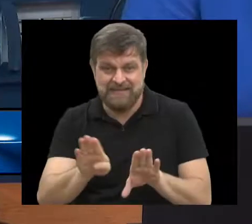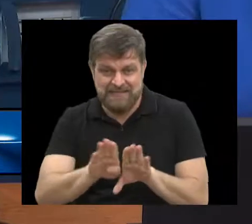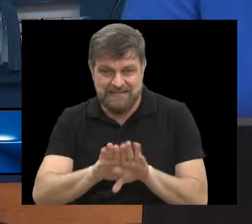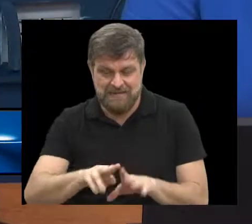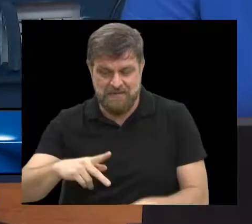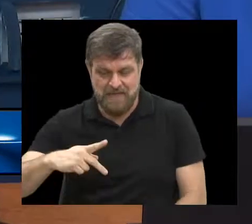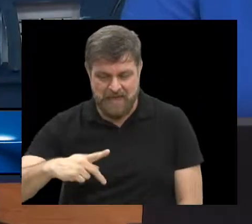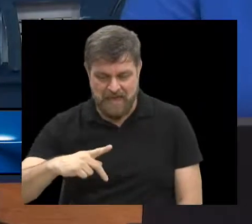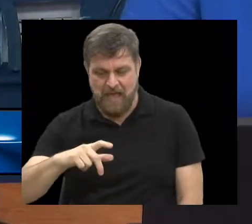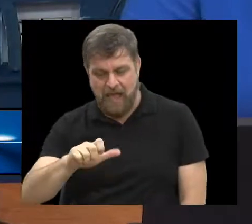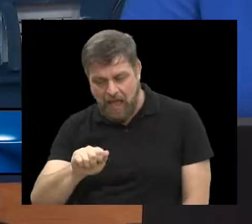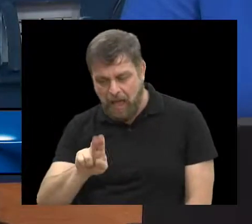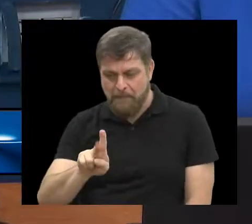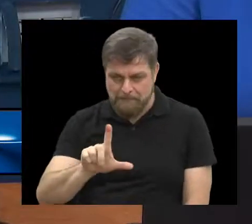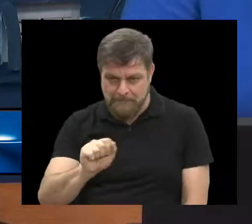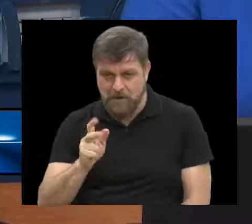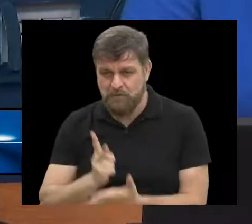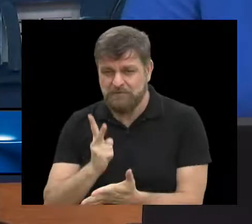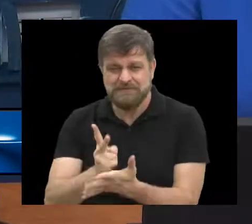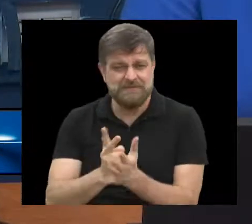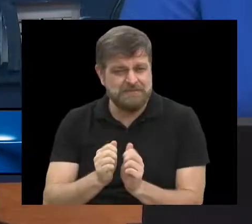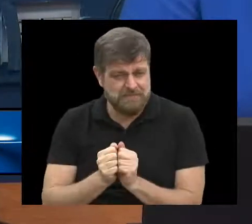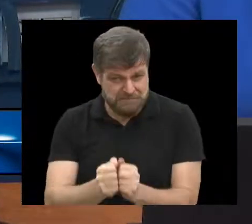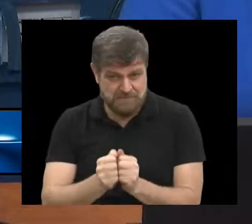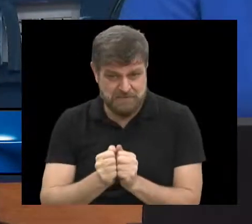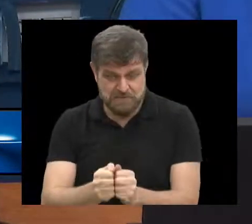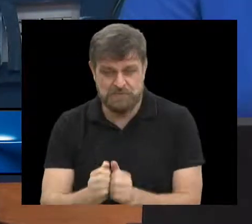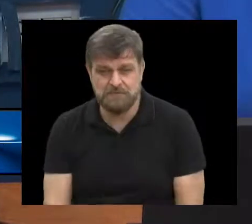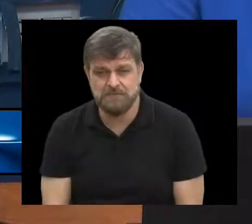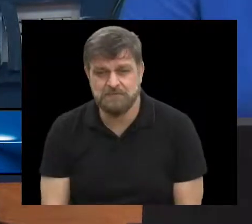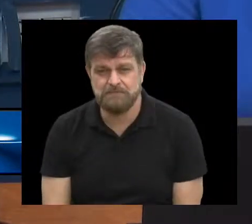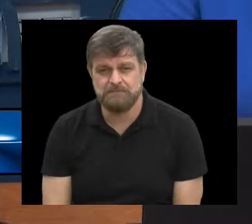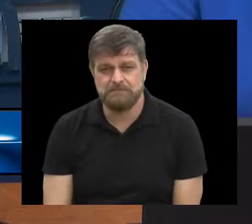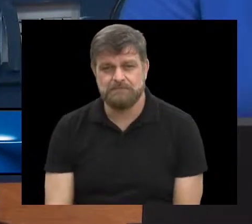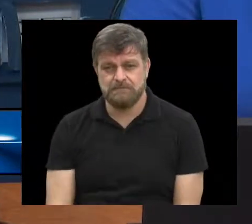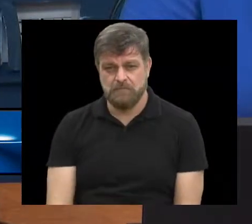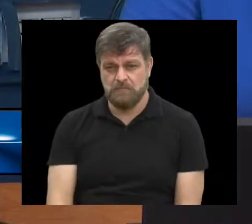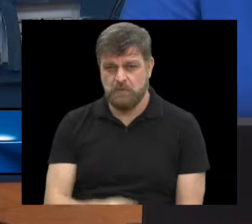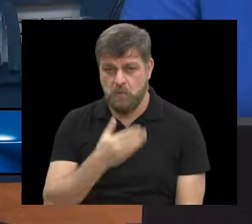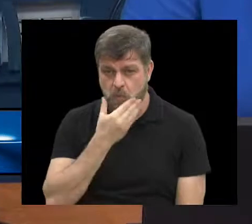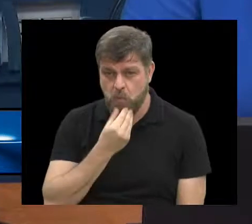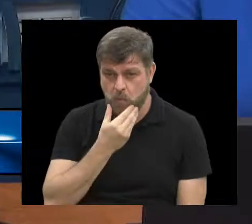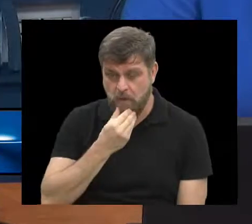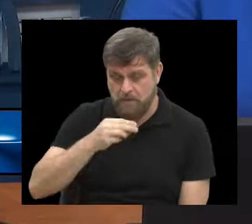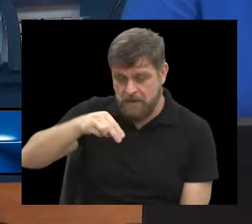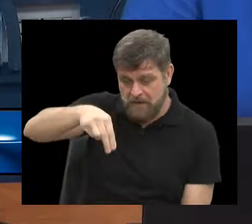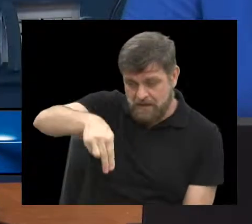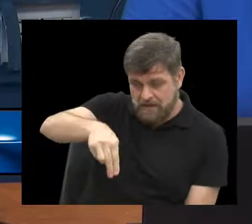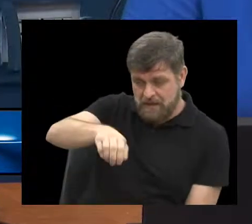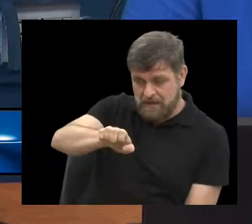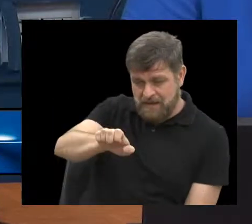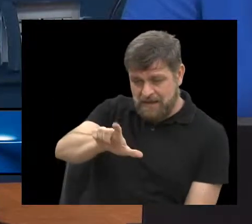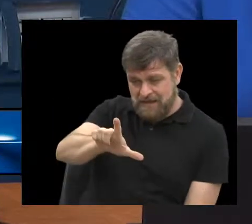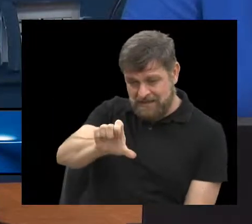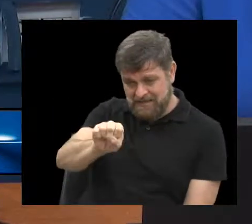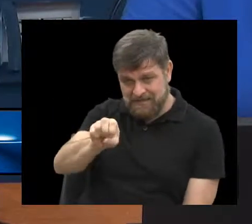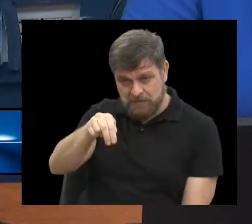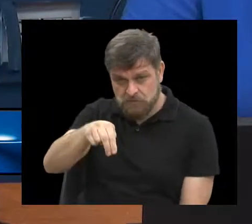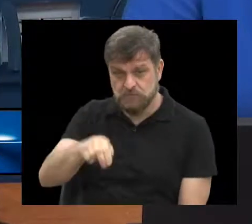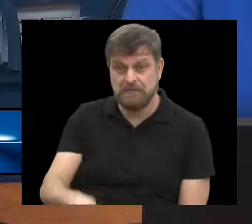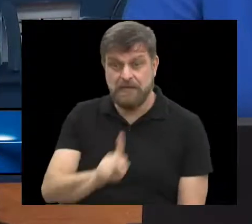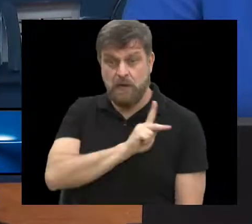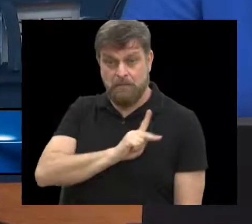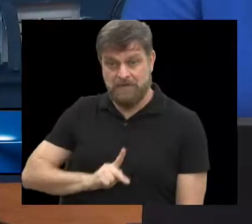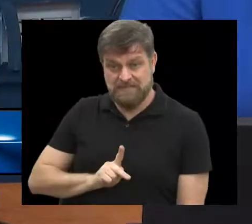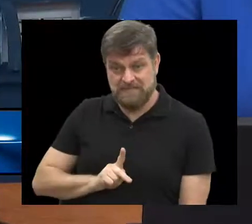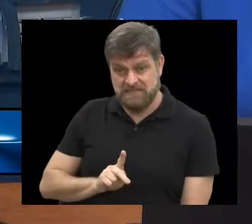nosso diretor, que está sempre junto conosco. O seu Nelson Campos, que é o presidente regional da